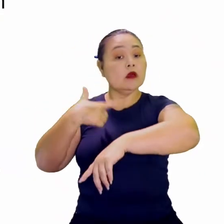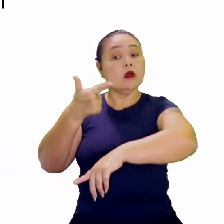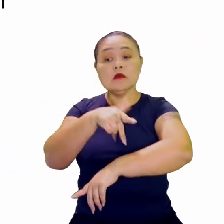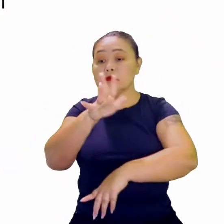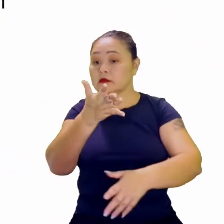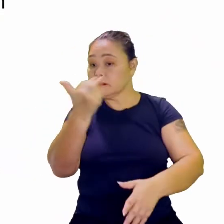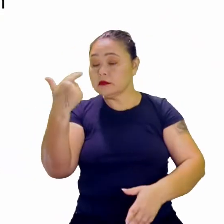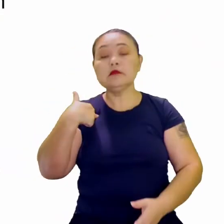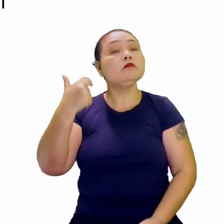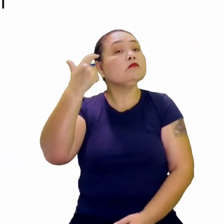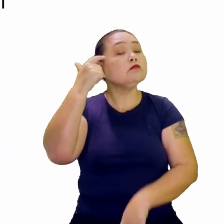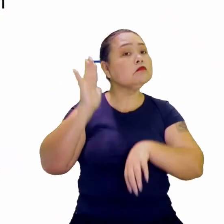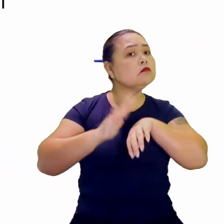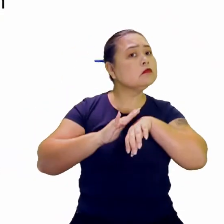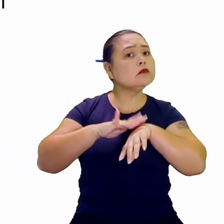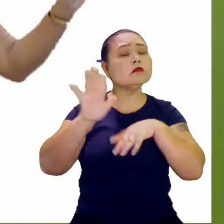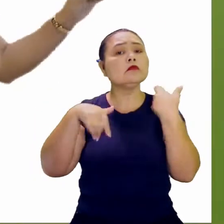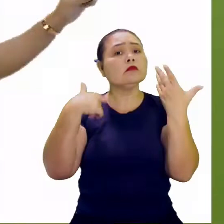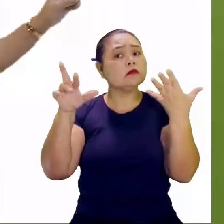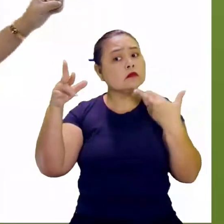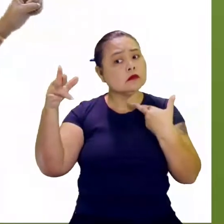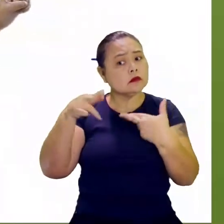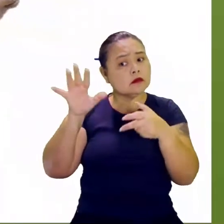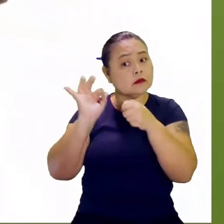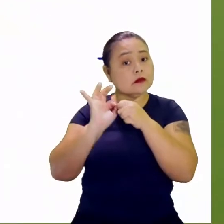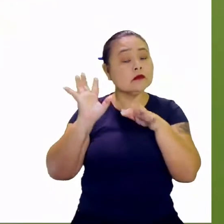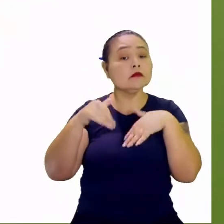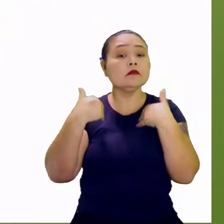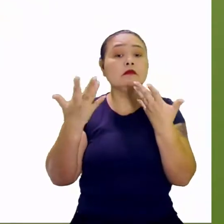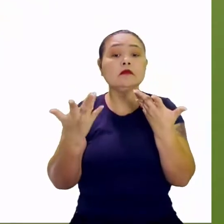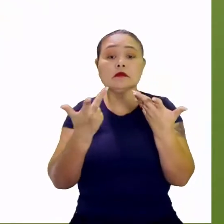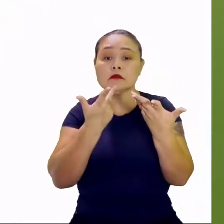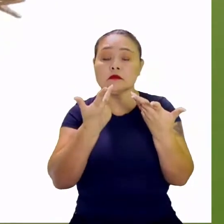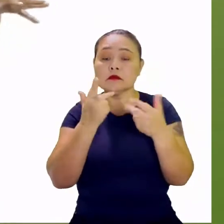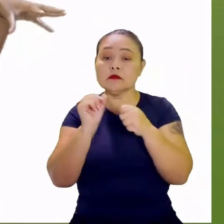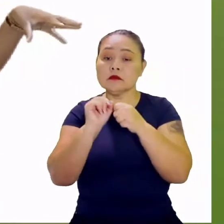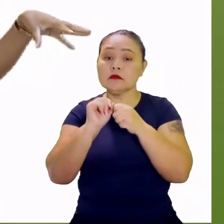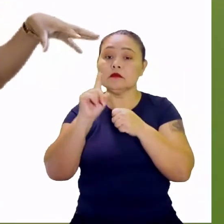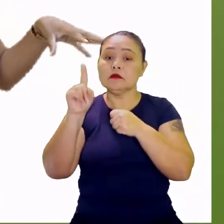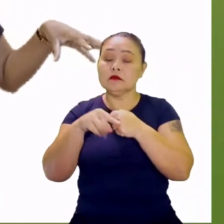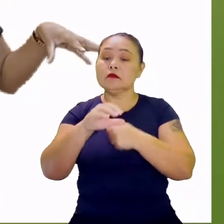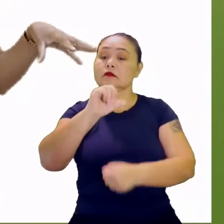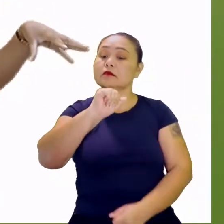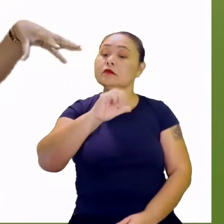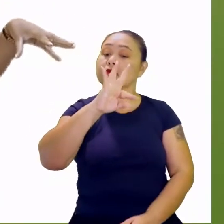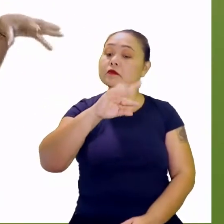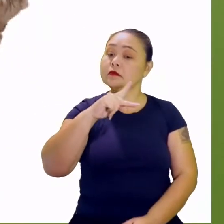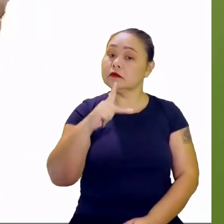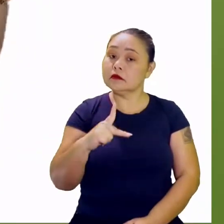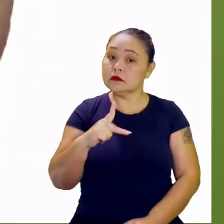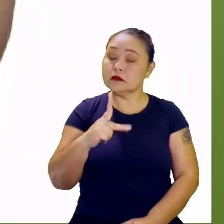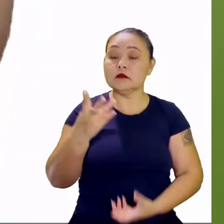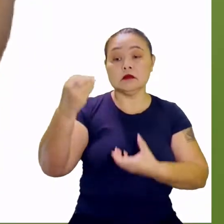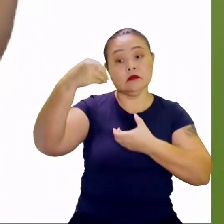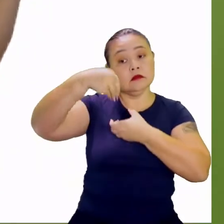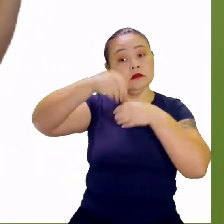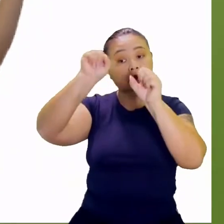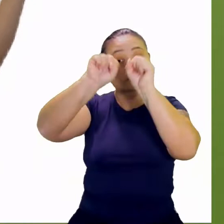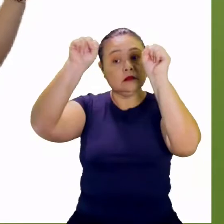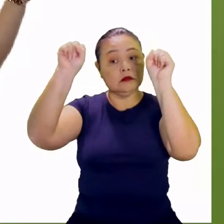só para a gente refletir. Associa agora comigo. Quando eu falo da produção de ATP no